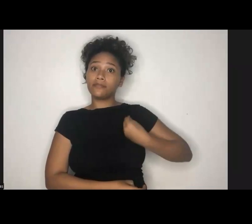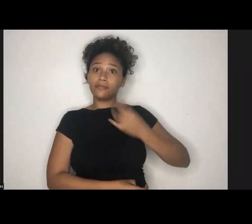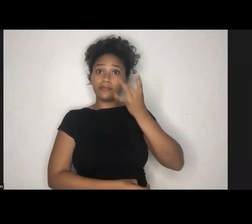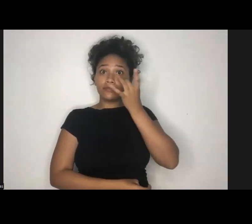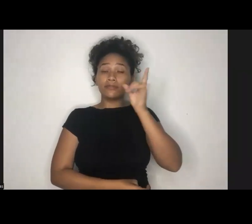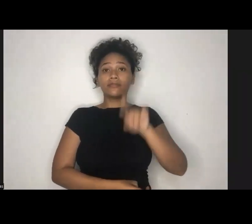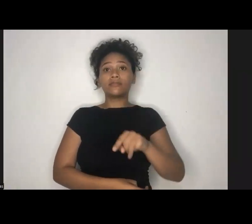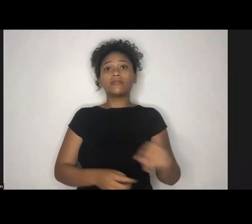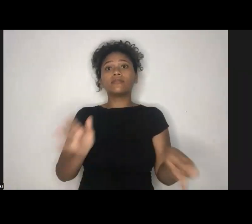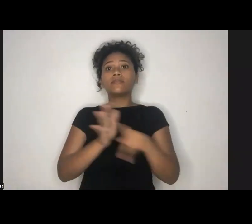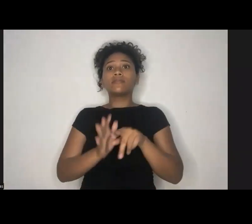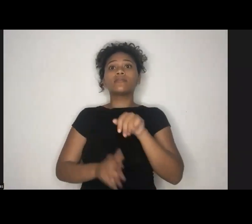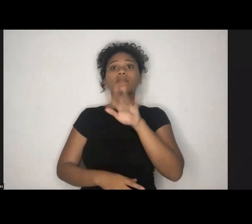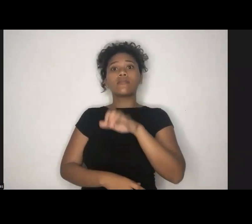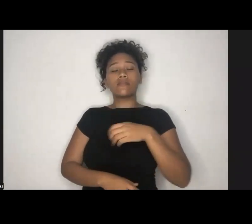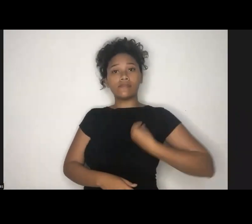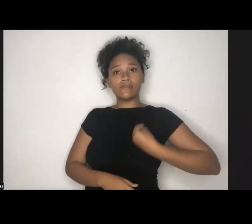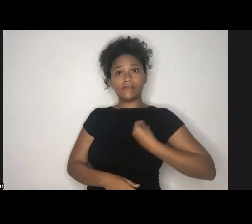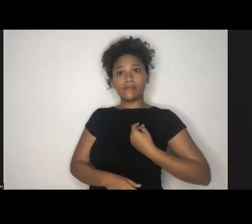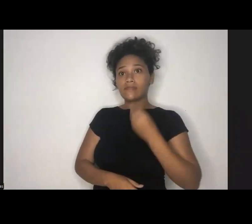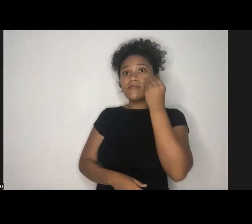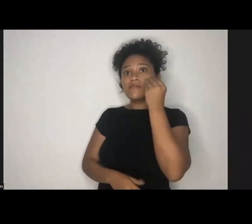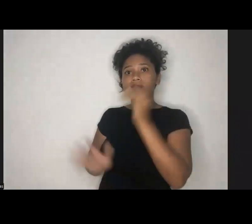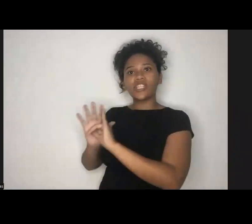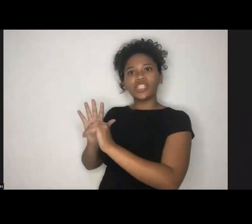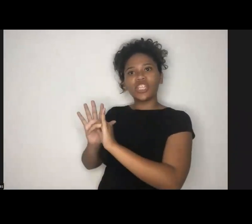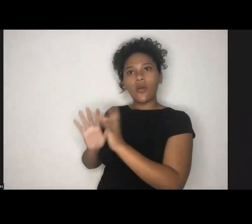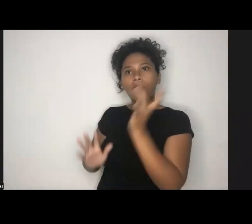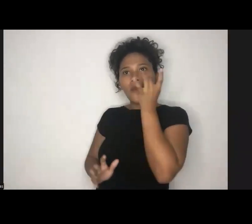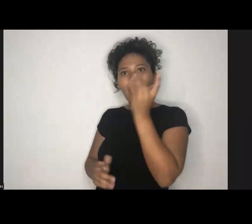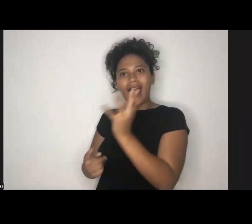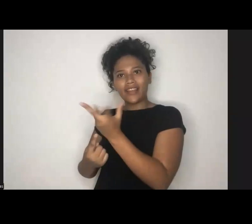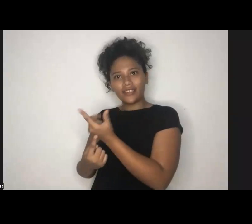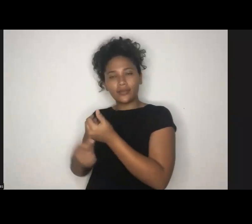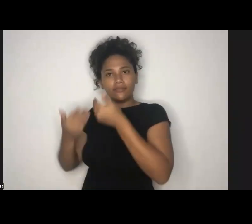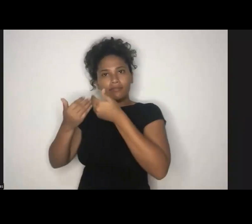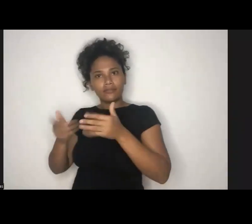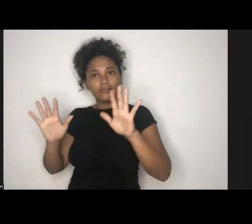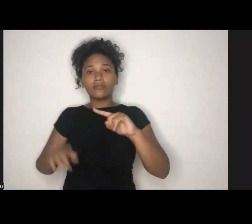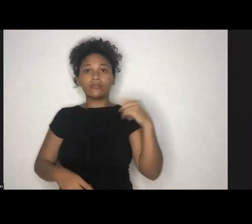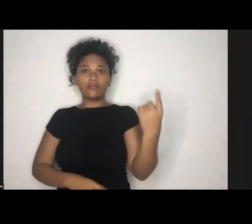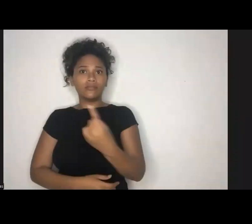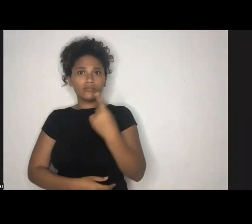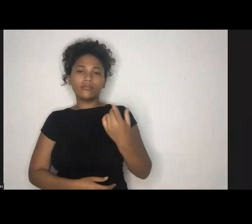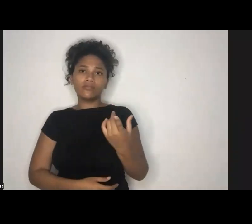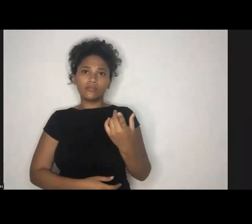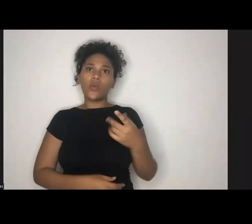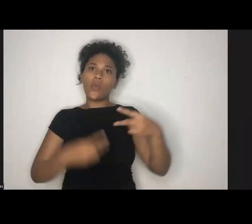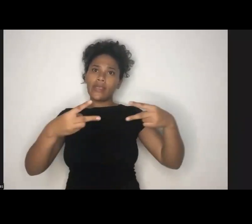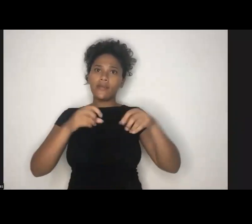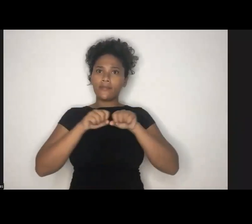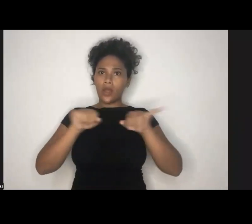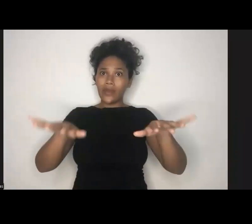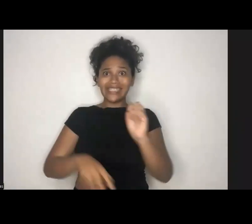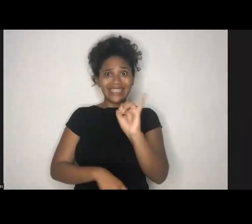Tanto para quem vai aplicar para residência no museu do amanhã cujo edital tá aberto todos vocês receberam o link se alguém